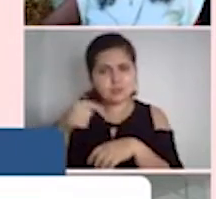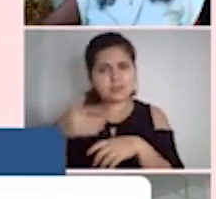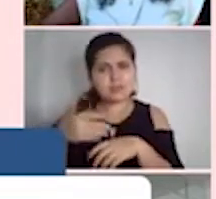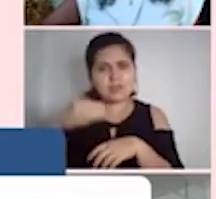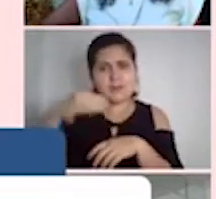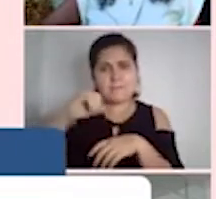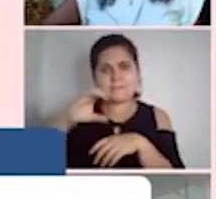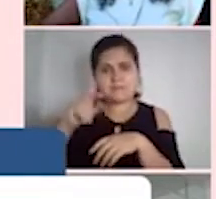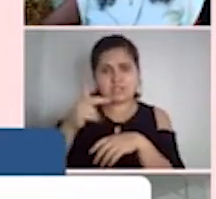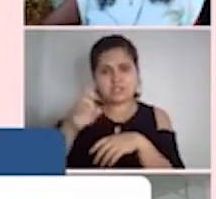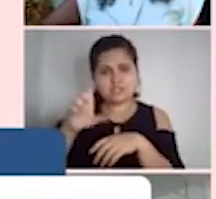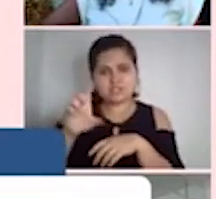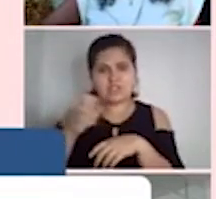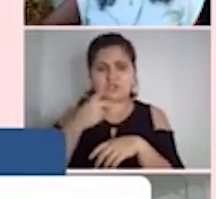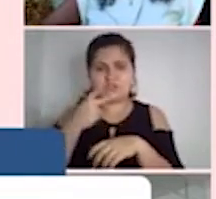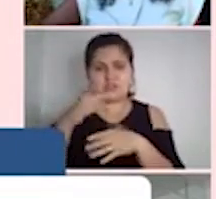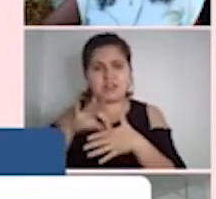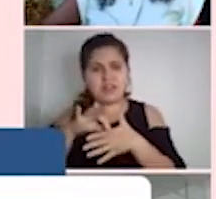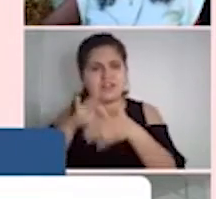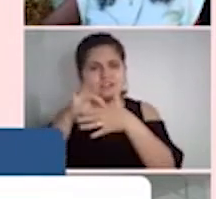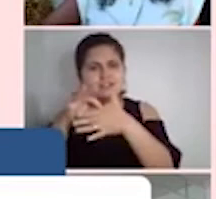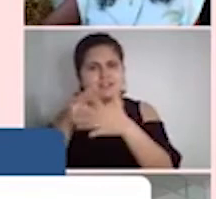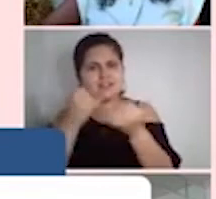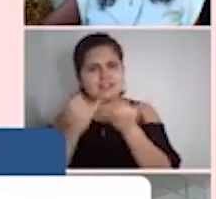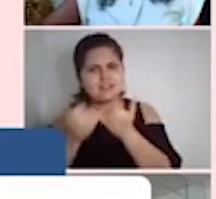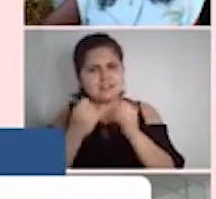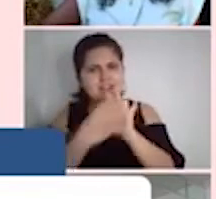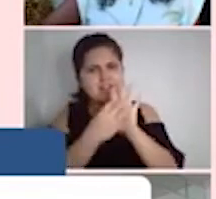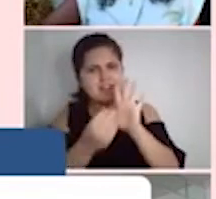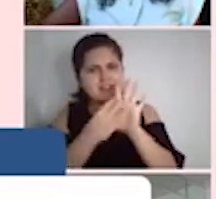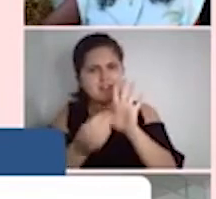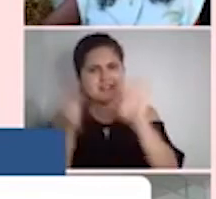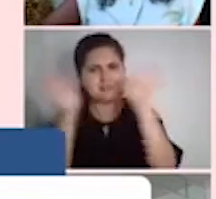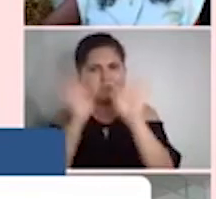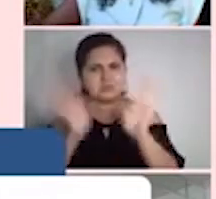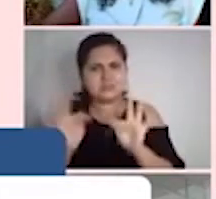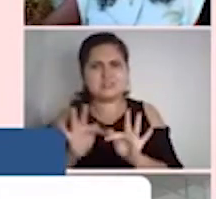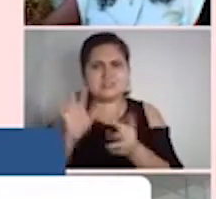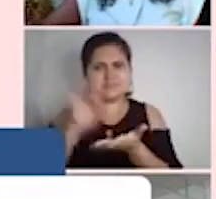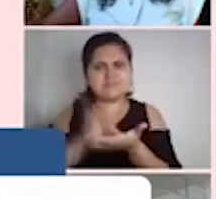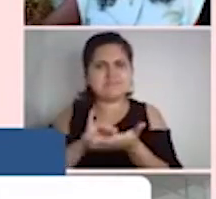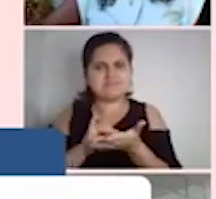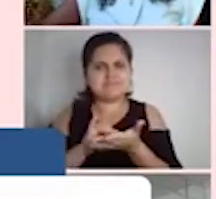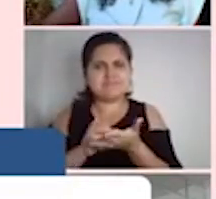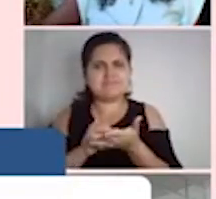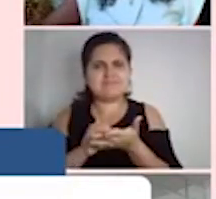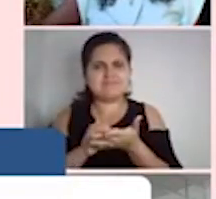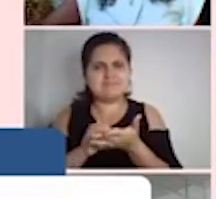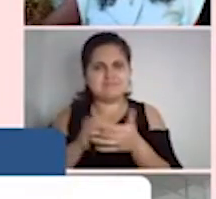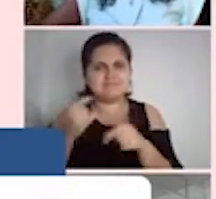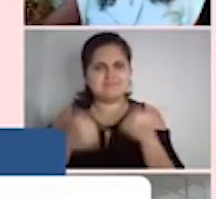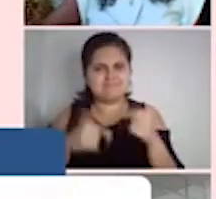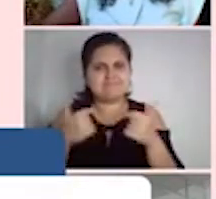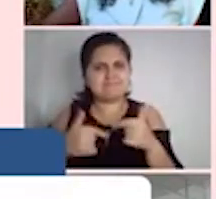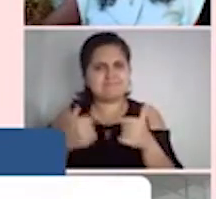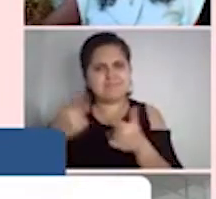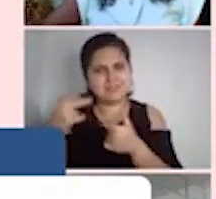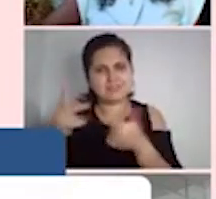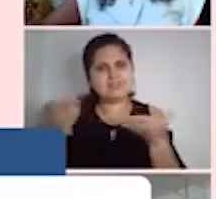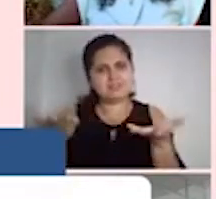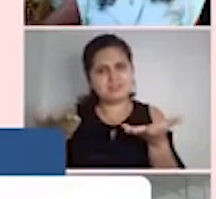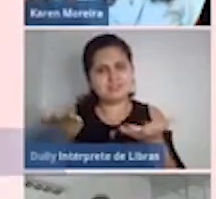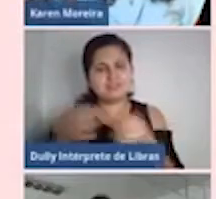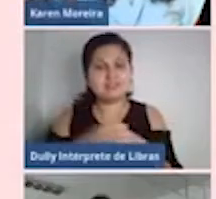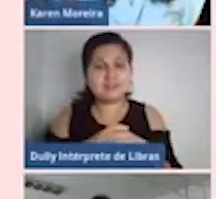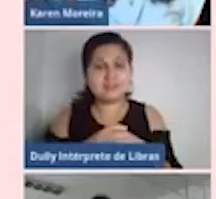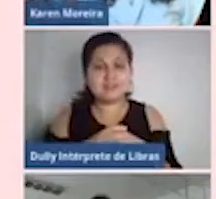Michele Cardoso dizendo liderança, exemplo, felicidade e realização. Trabalha contigo, né?